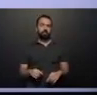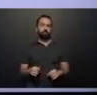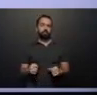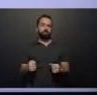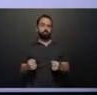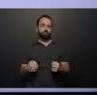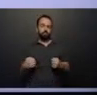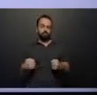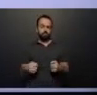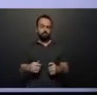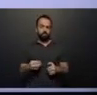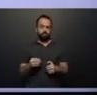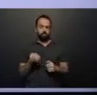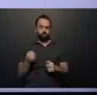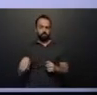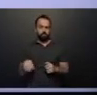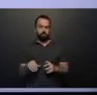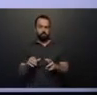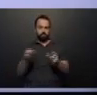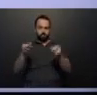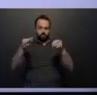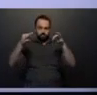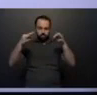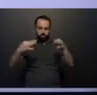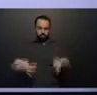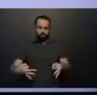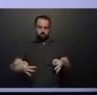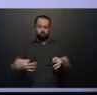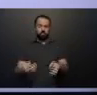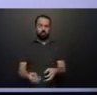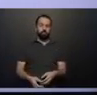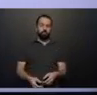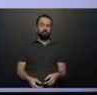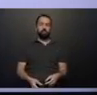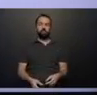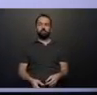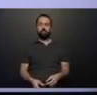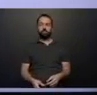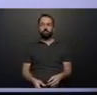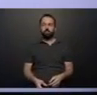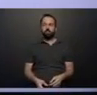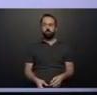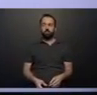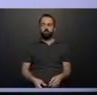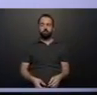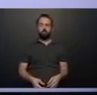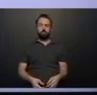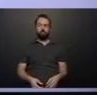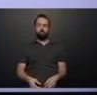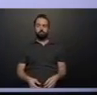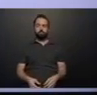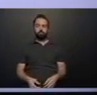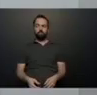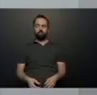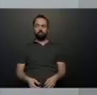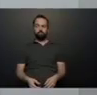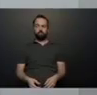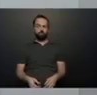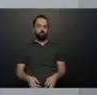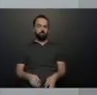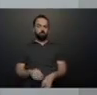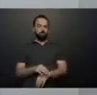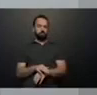pode descartar de qualquer jeito. Existe a maneira correta de descarte para cada um deles. O término